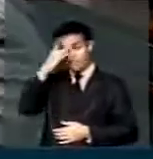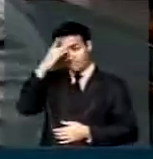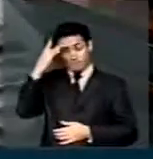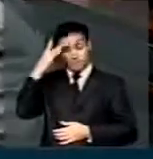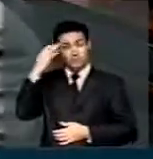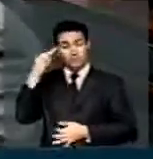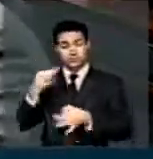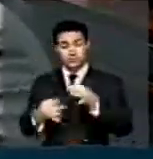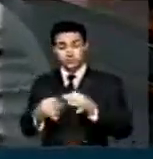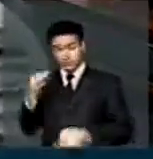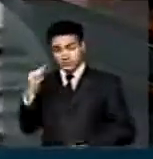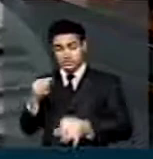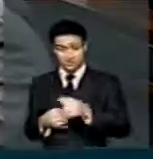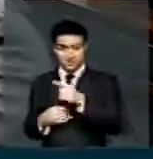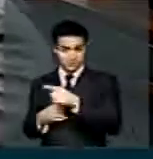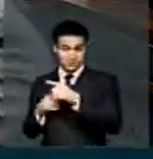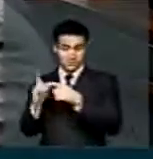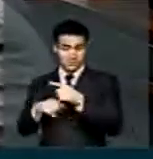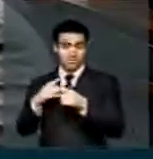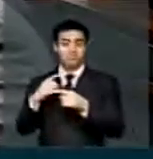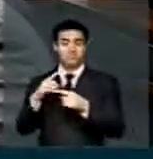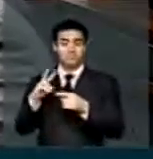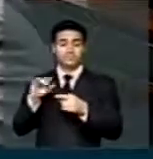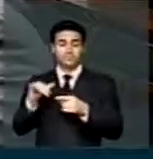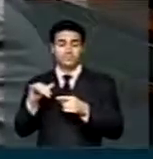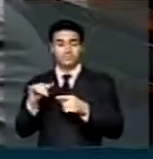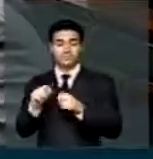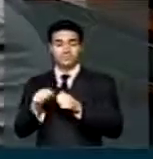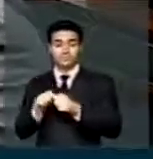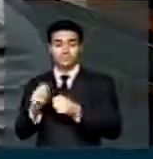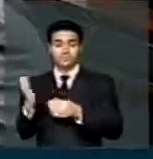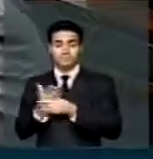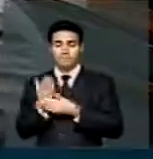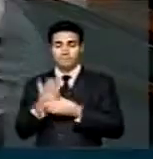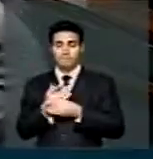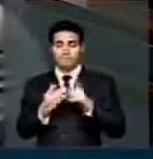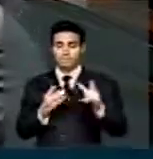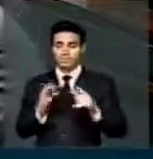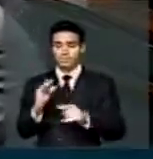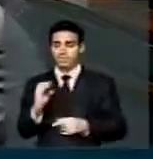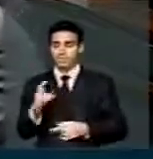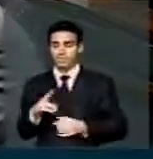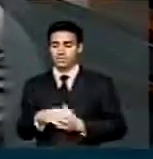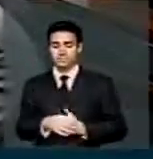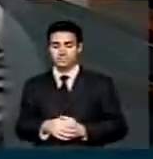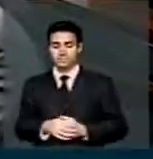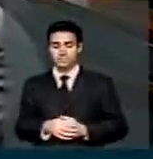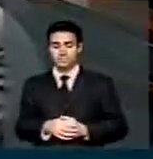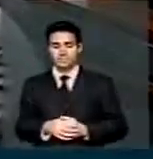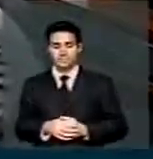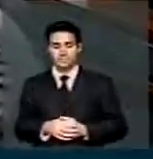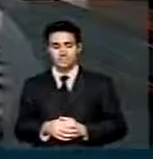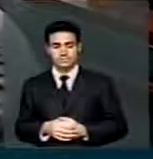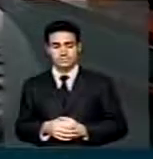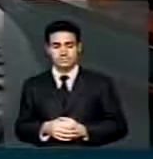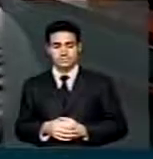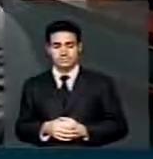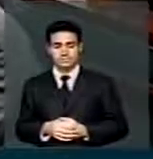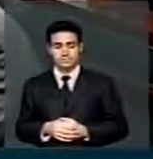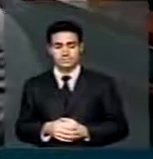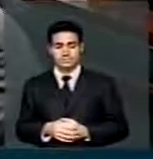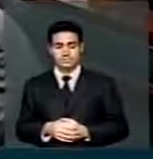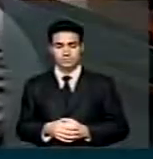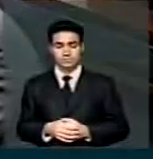o procurador, que vai oferecer todas as ações lá no Tribunal de Contas da União. Ela se